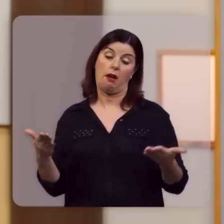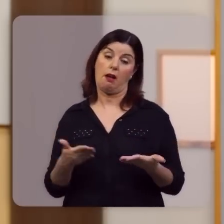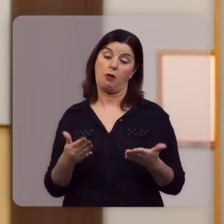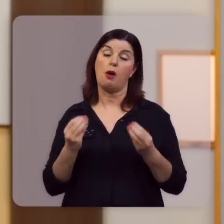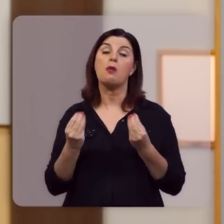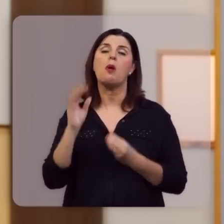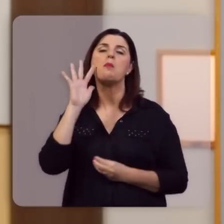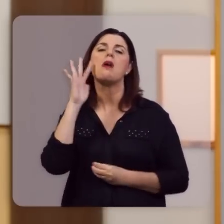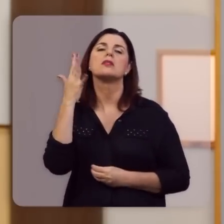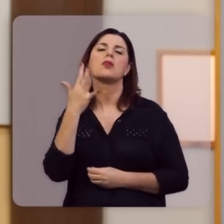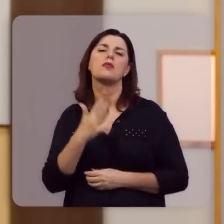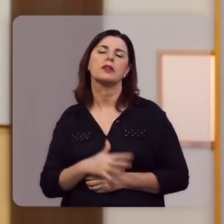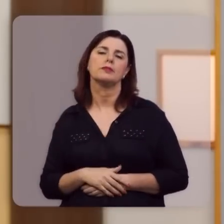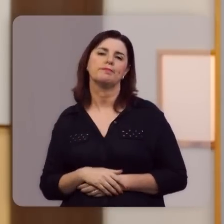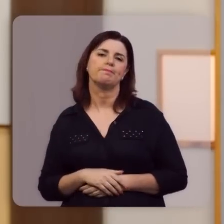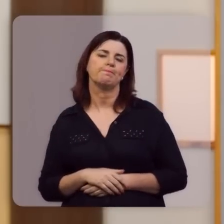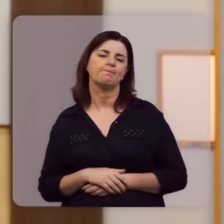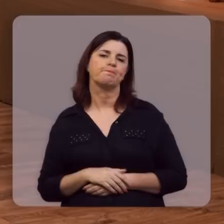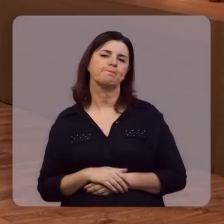Agora, como resolver isso?